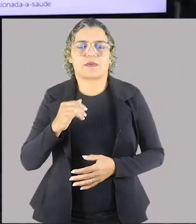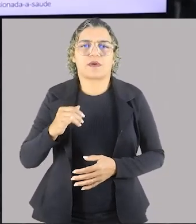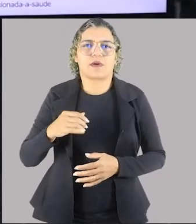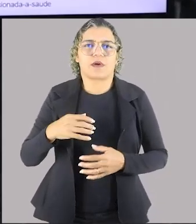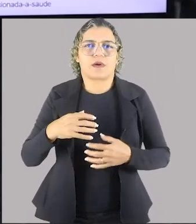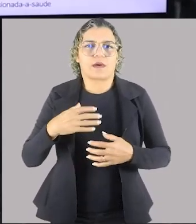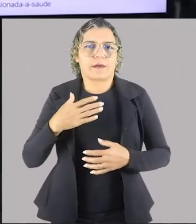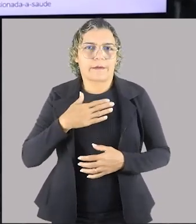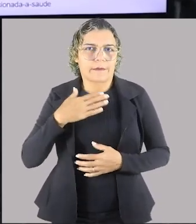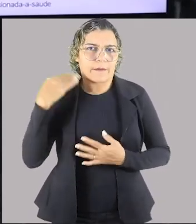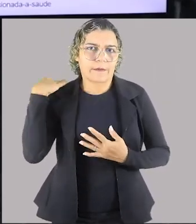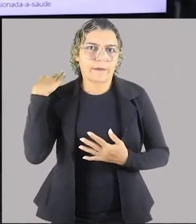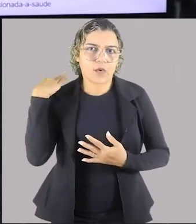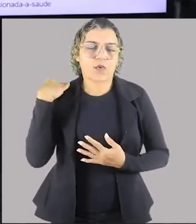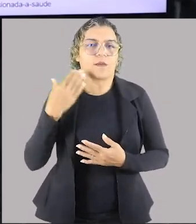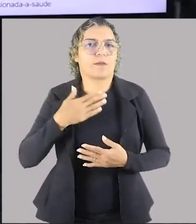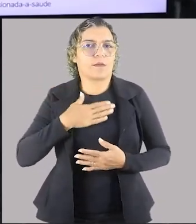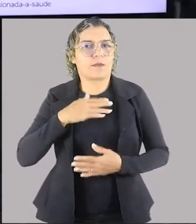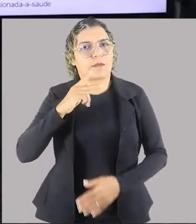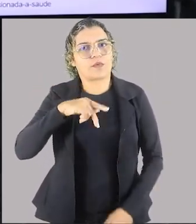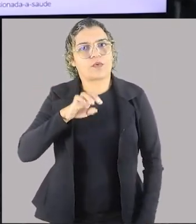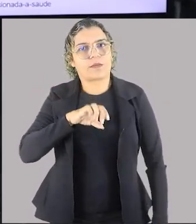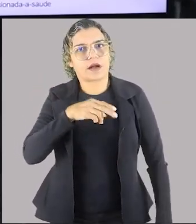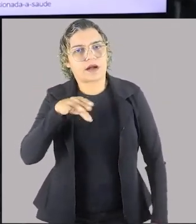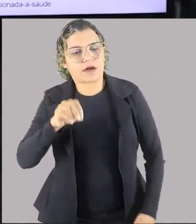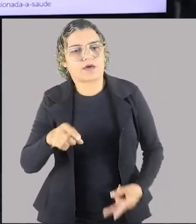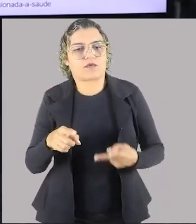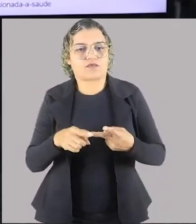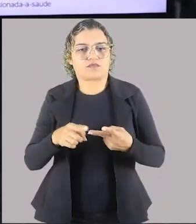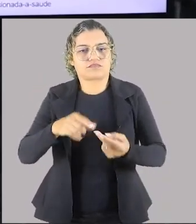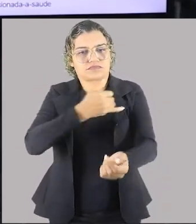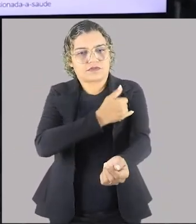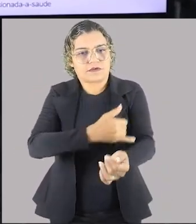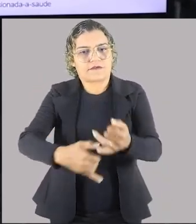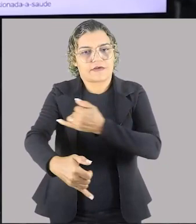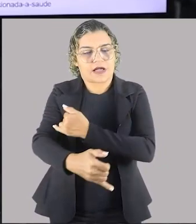A capacidade de se movimentar